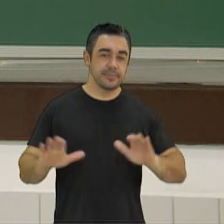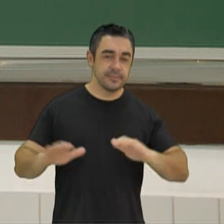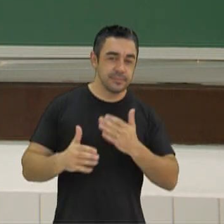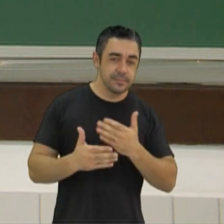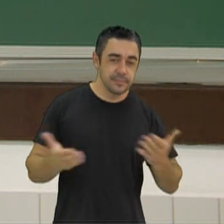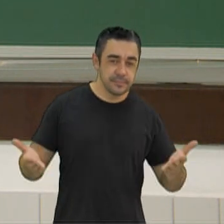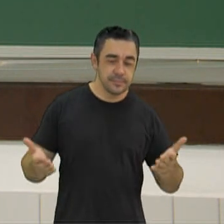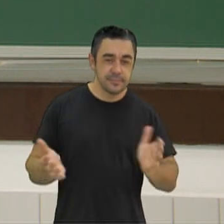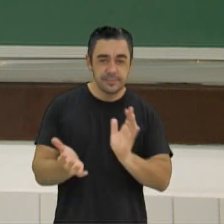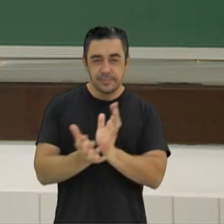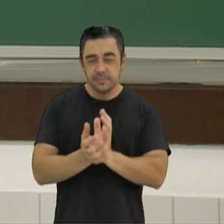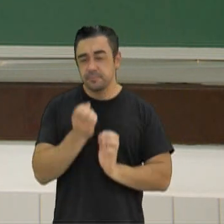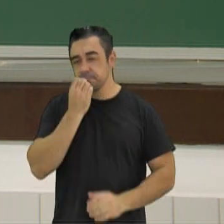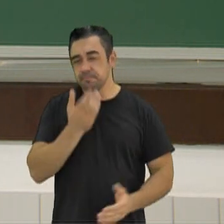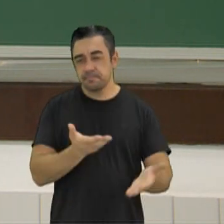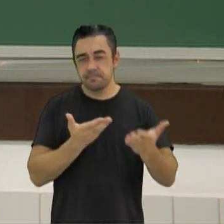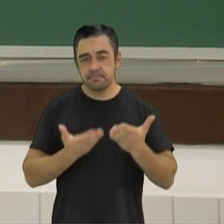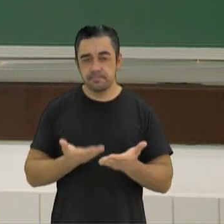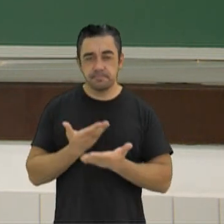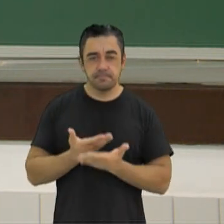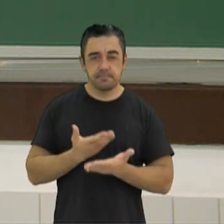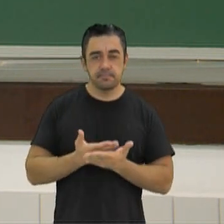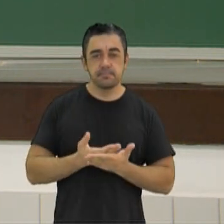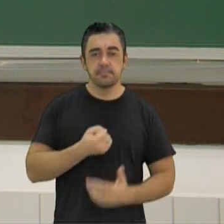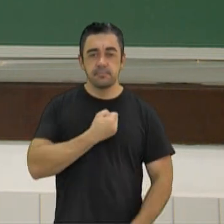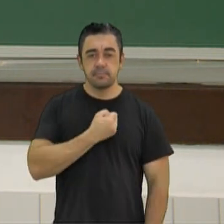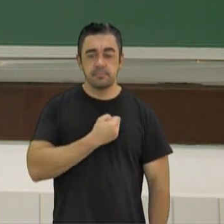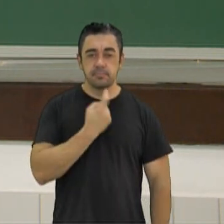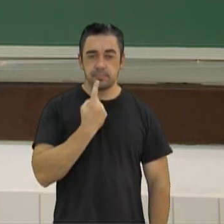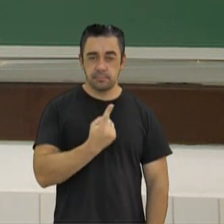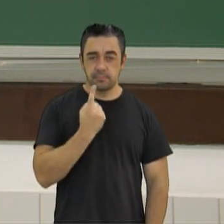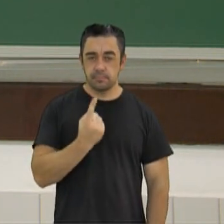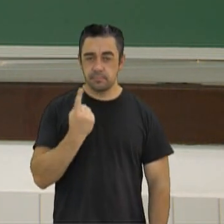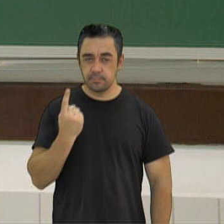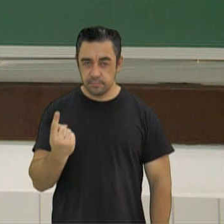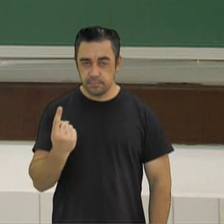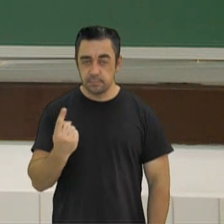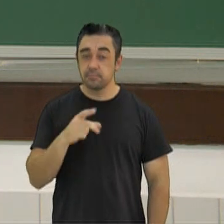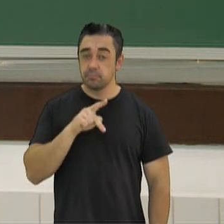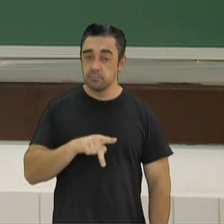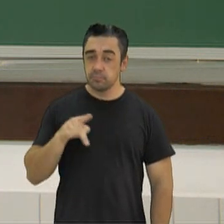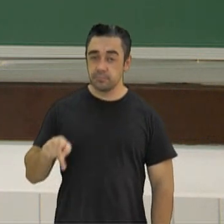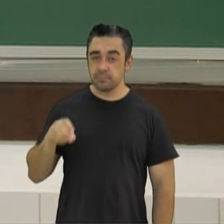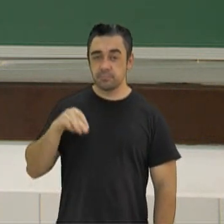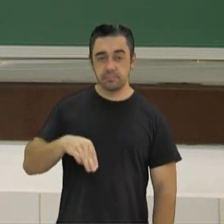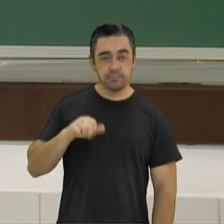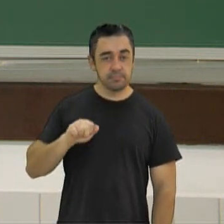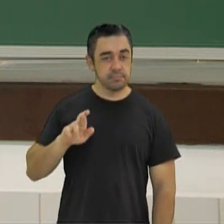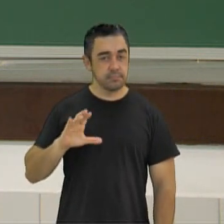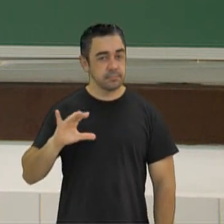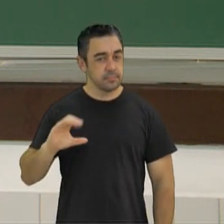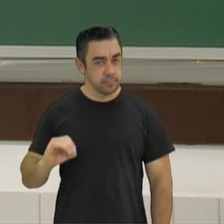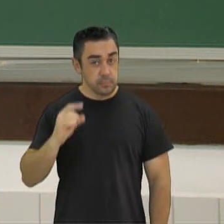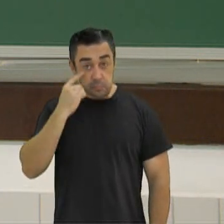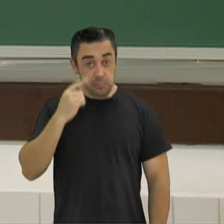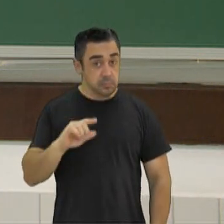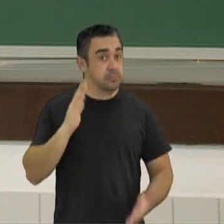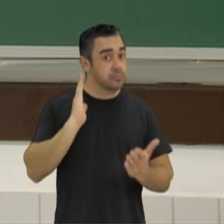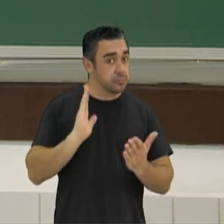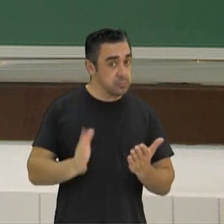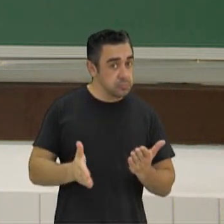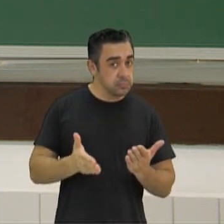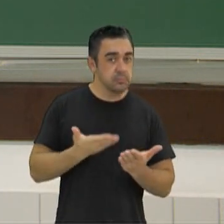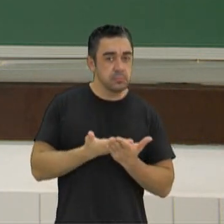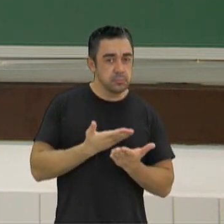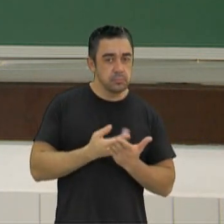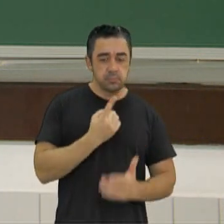Olá, turma! Bem-vindos à aula de número 111 com o professor Márcio. Vamos ver o que a gente já viu até a 110, dar